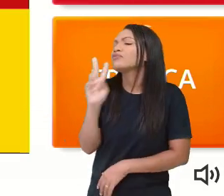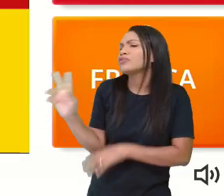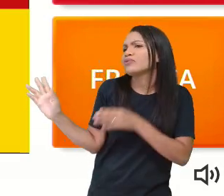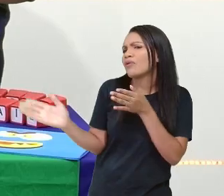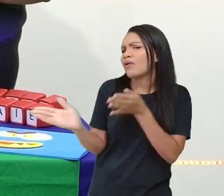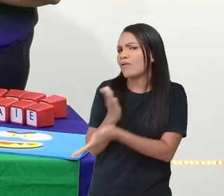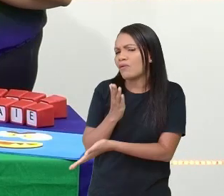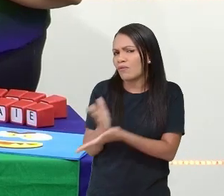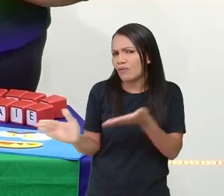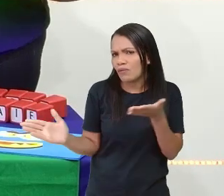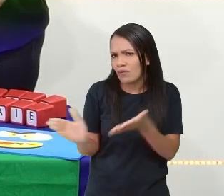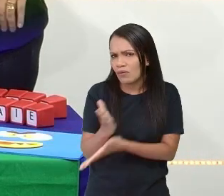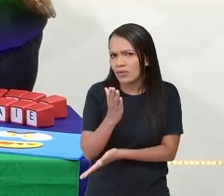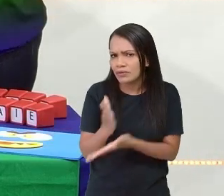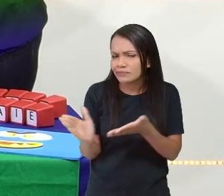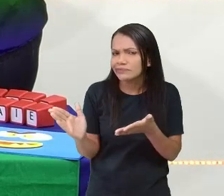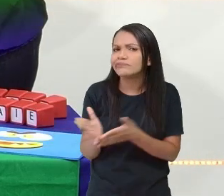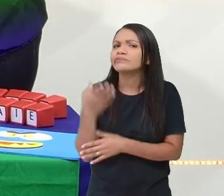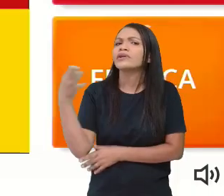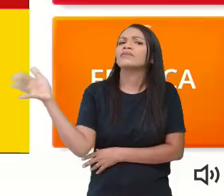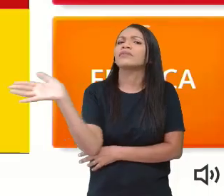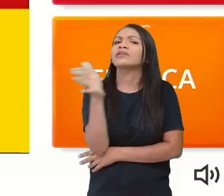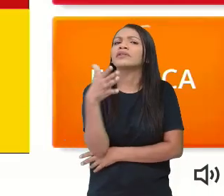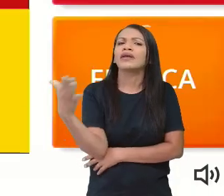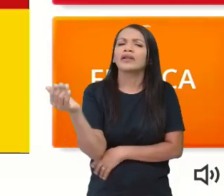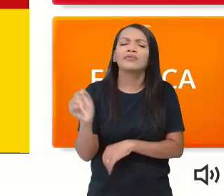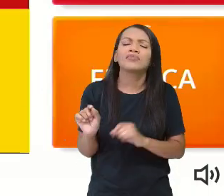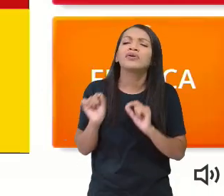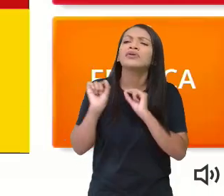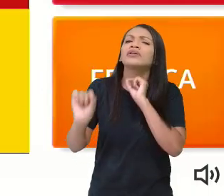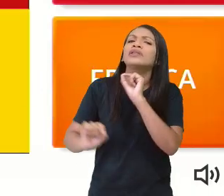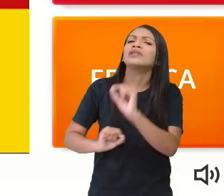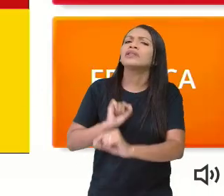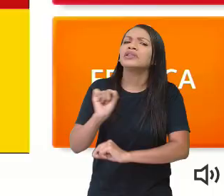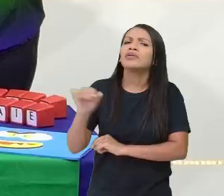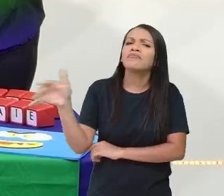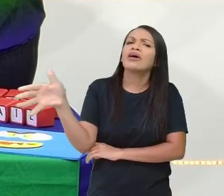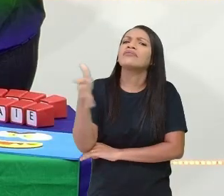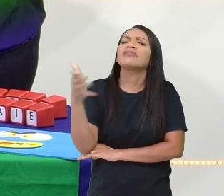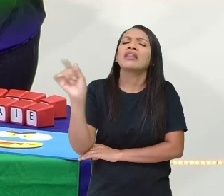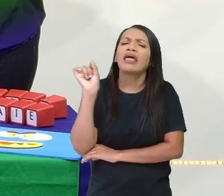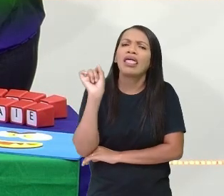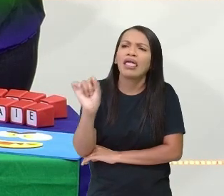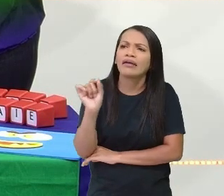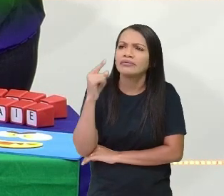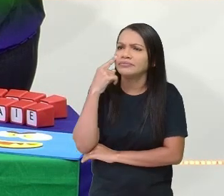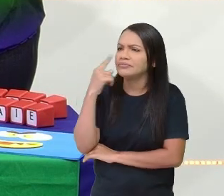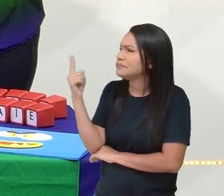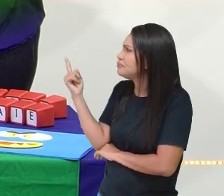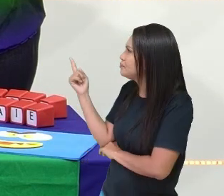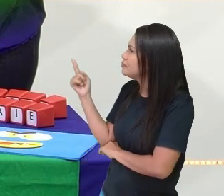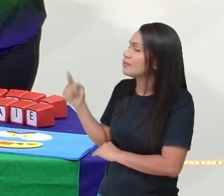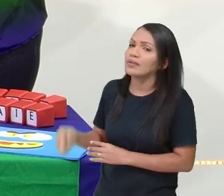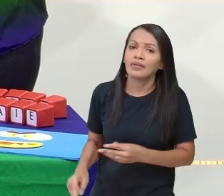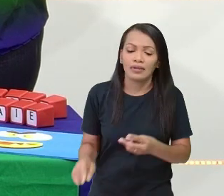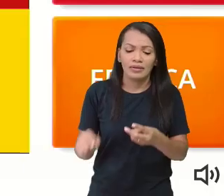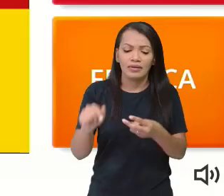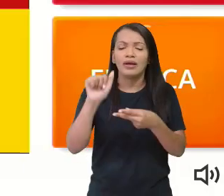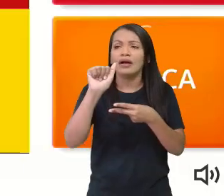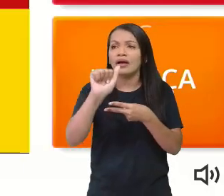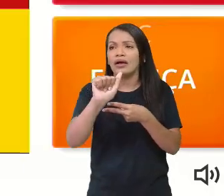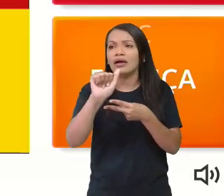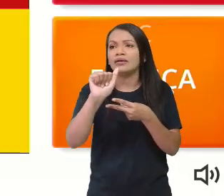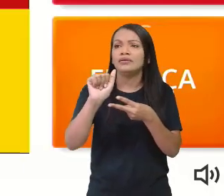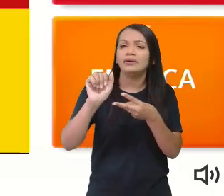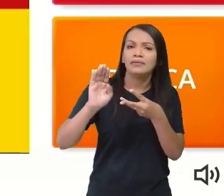hoje. E aí, que bandeira é essa daí? É da Alemanha? Da Dinamarca ou da França? O